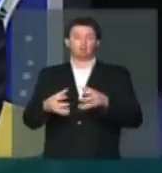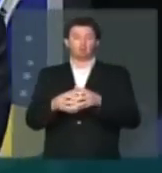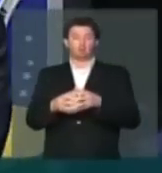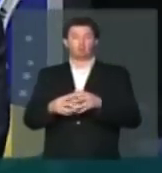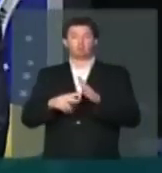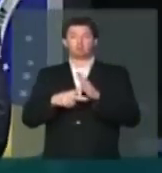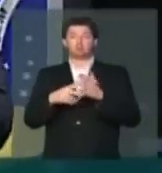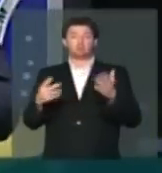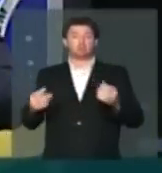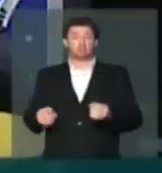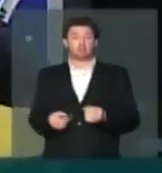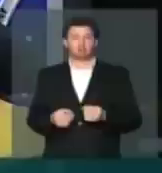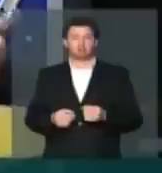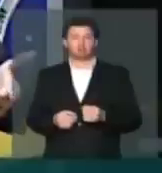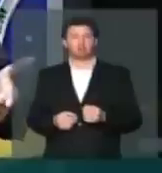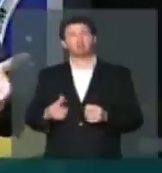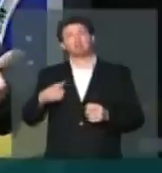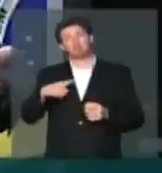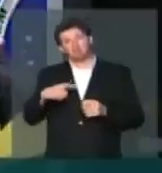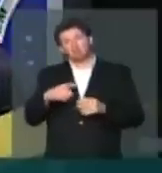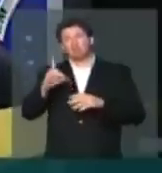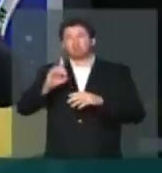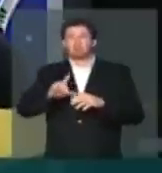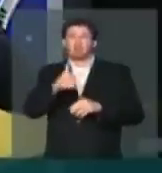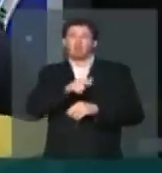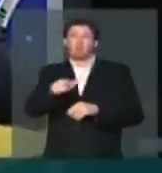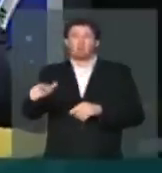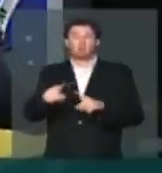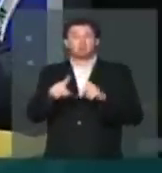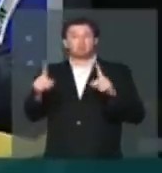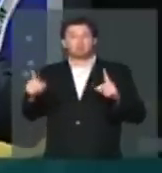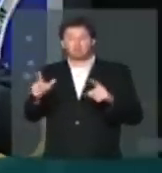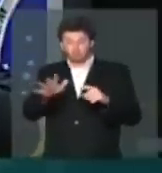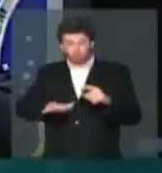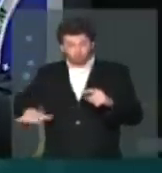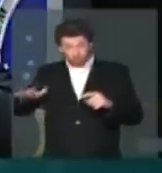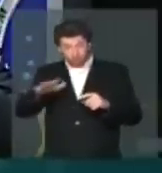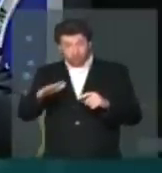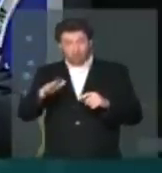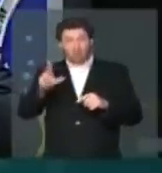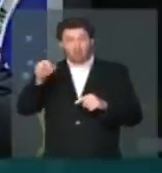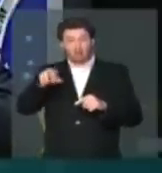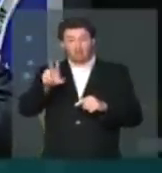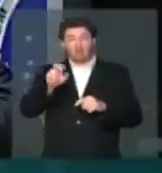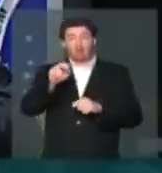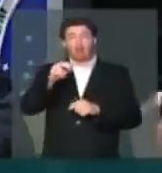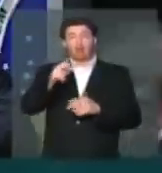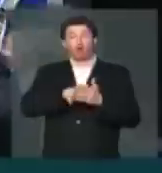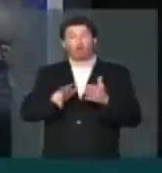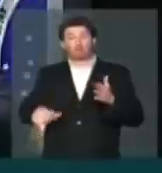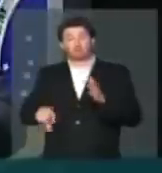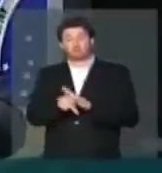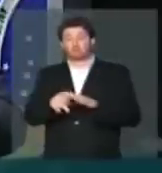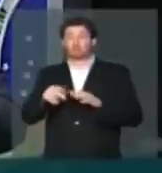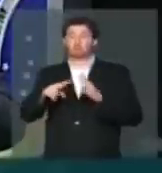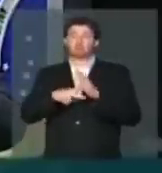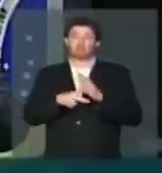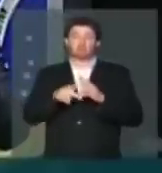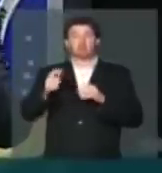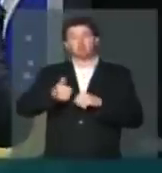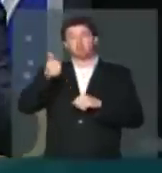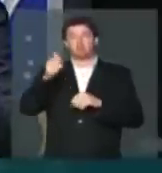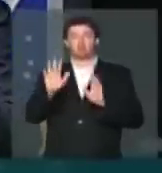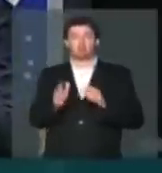seu sindicato. Até tem os outros direitos, mas normalmente é a convenção do seu sindicato, que normalmente é uma convenção